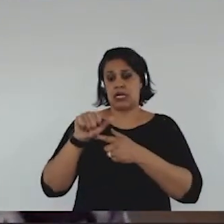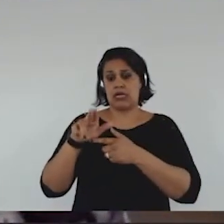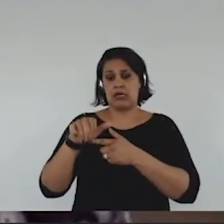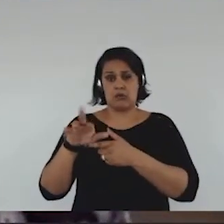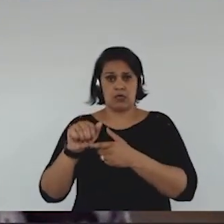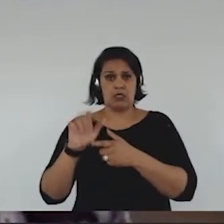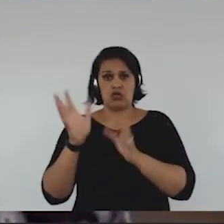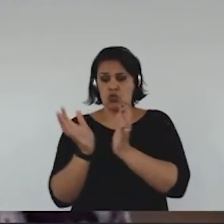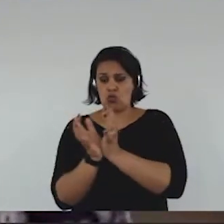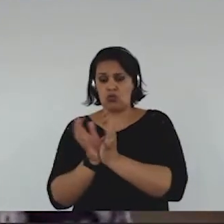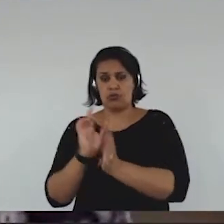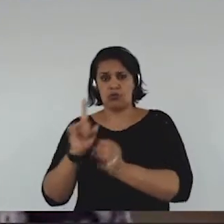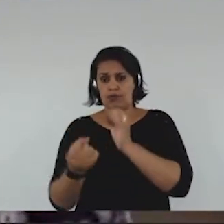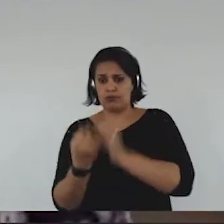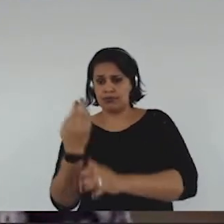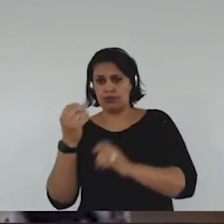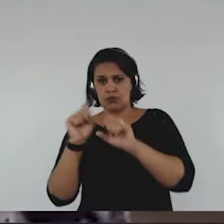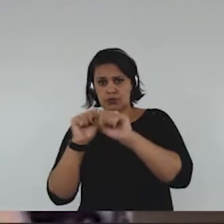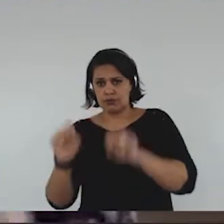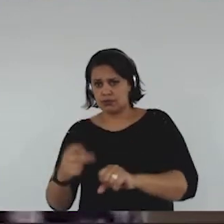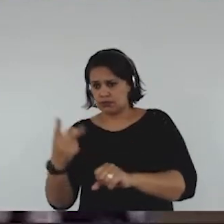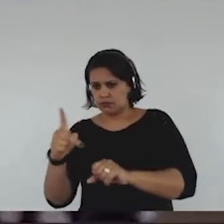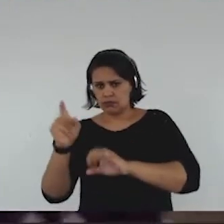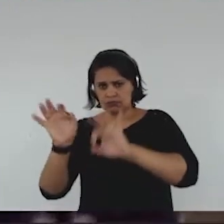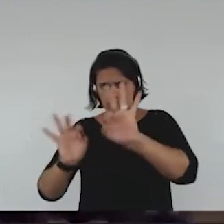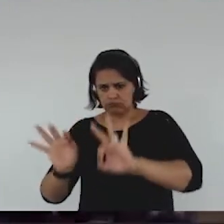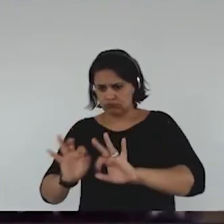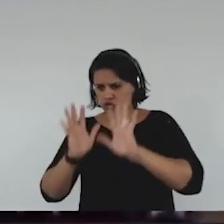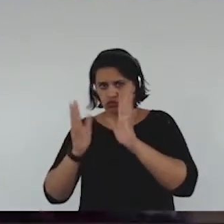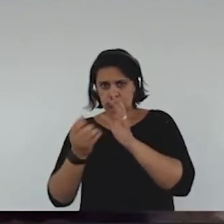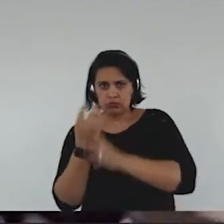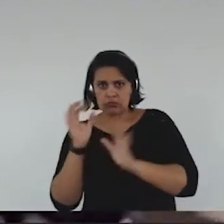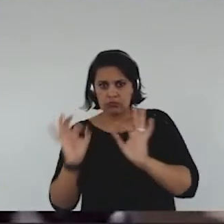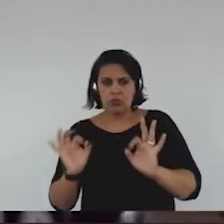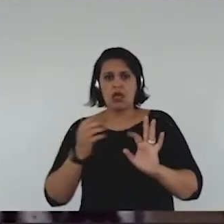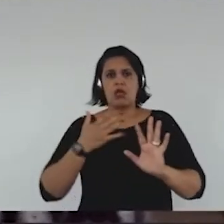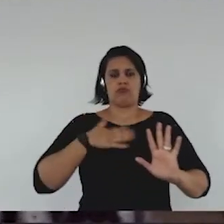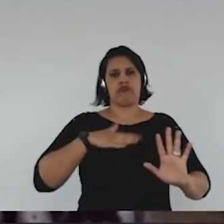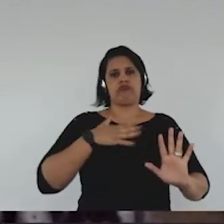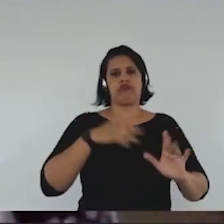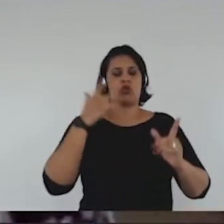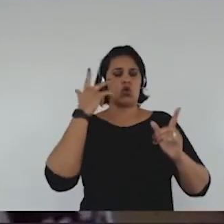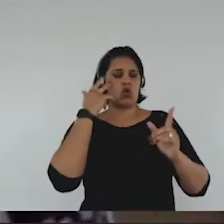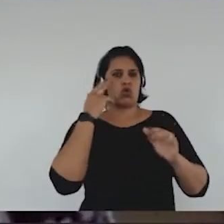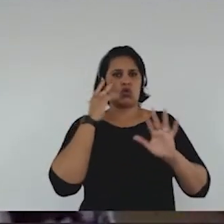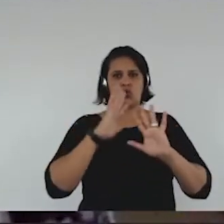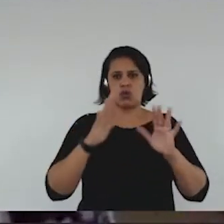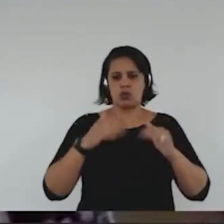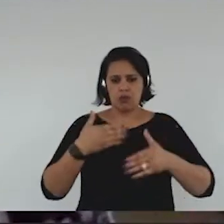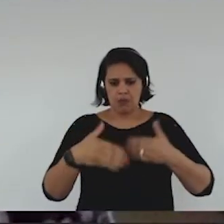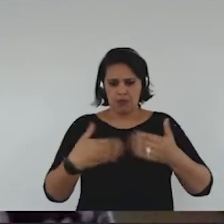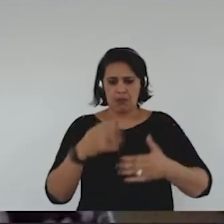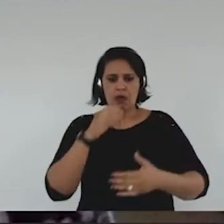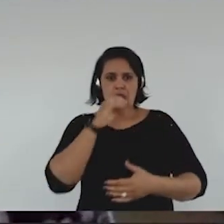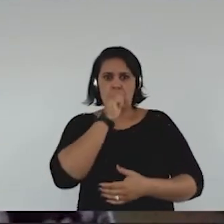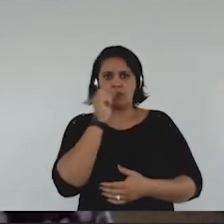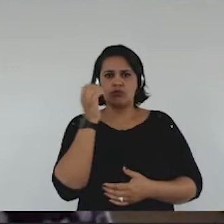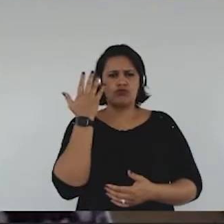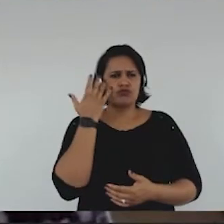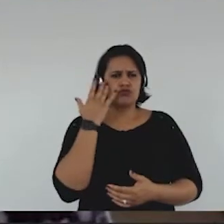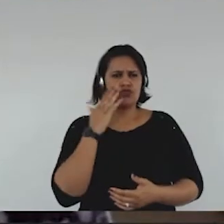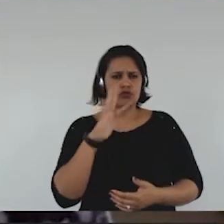implementado, elas já deram uma tranquilidade ao mercado e em poucos dias